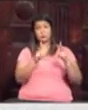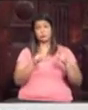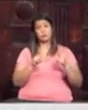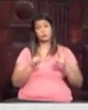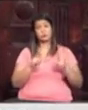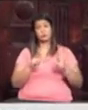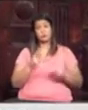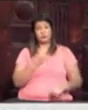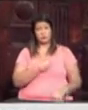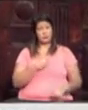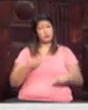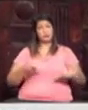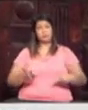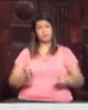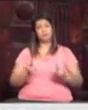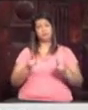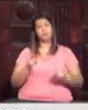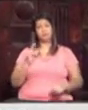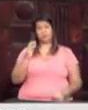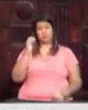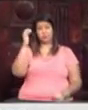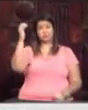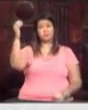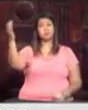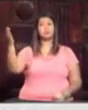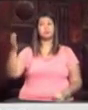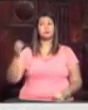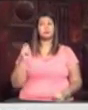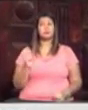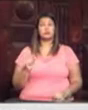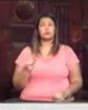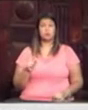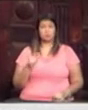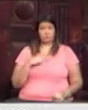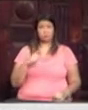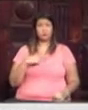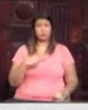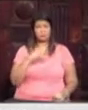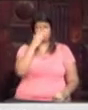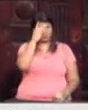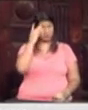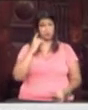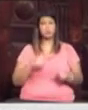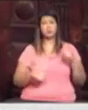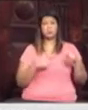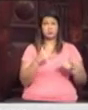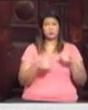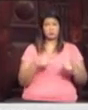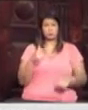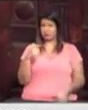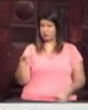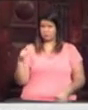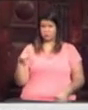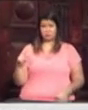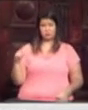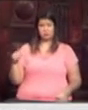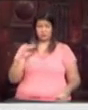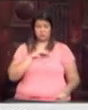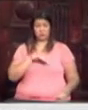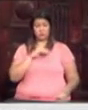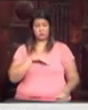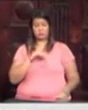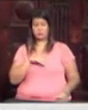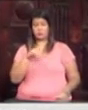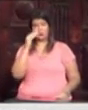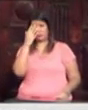uma coisa para vocês. Lá fora tem um servidor público que não recebeu ainda o seu salário do mês de